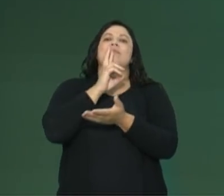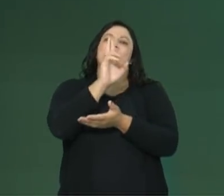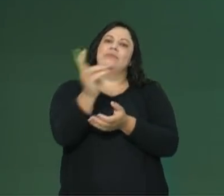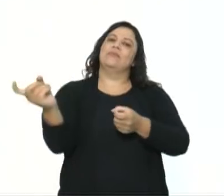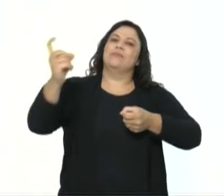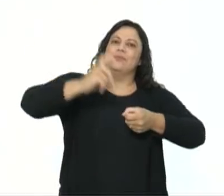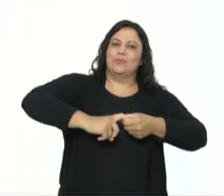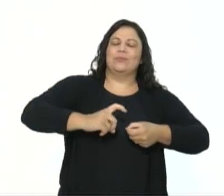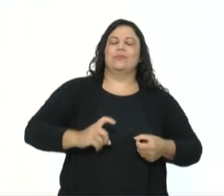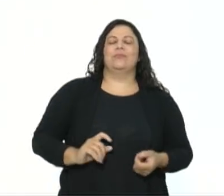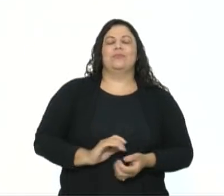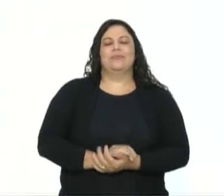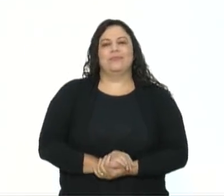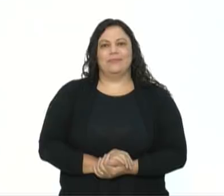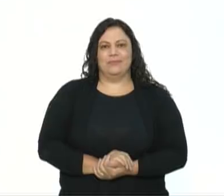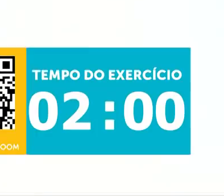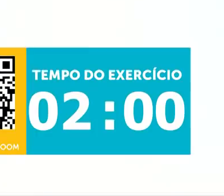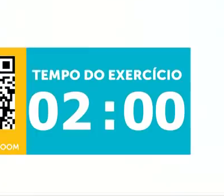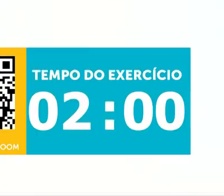volto.